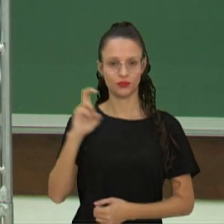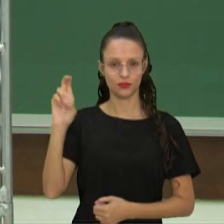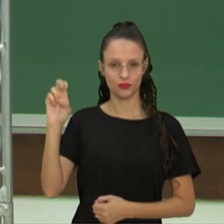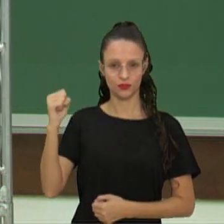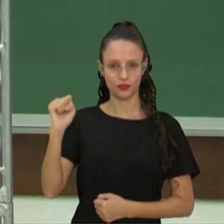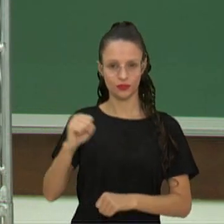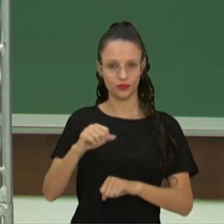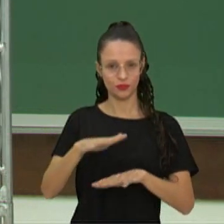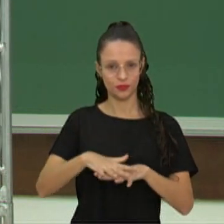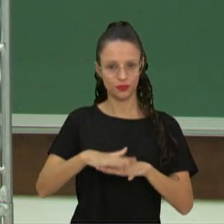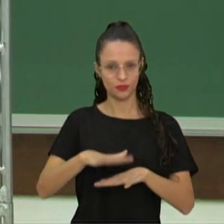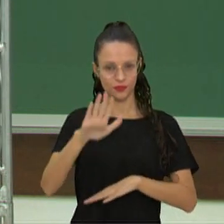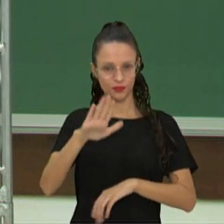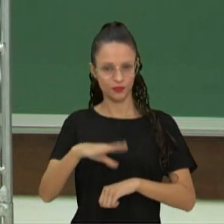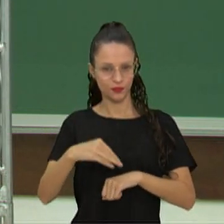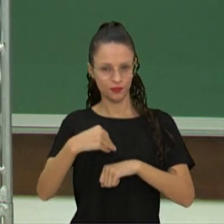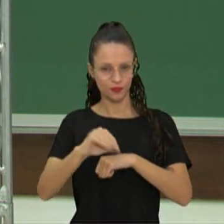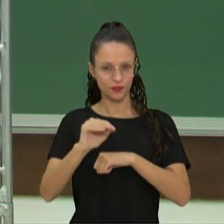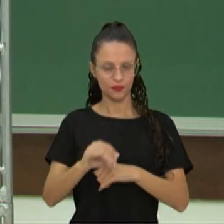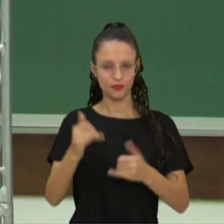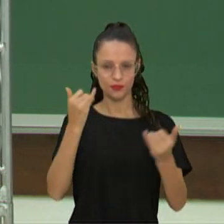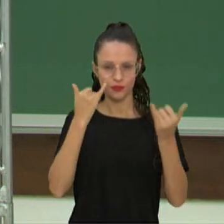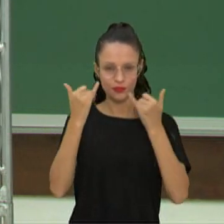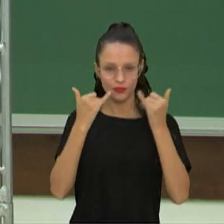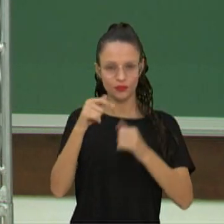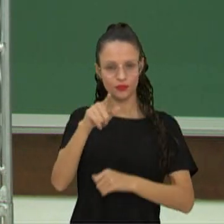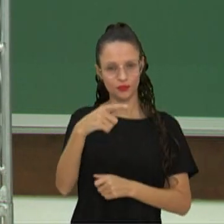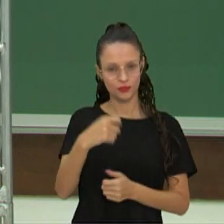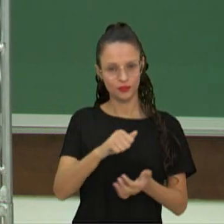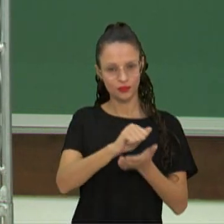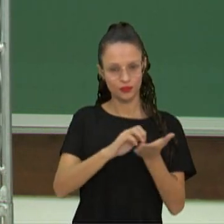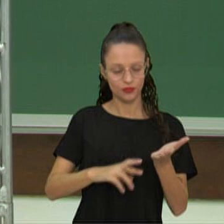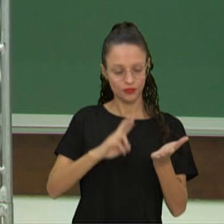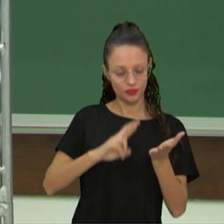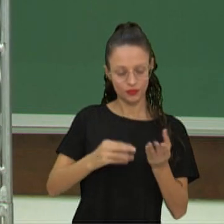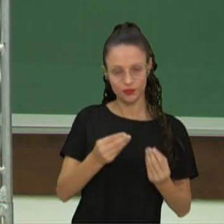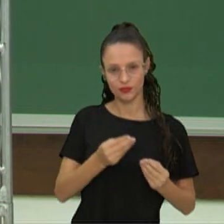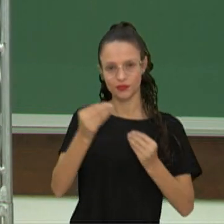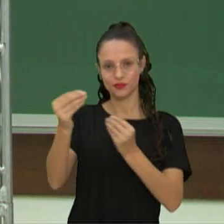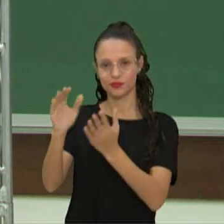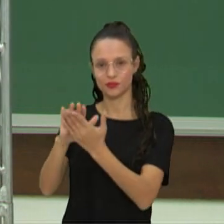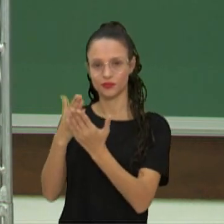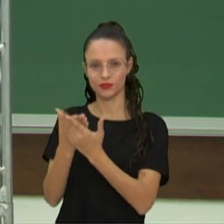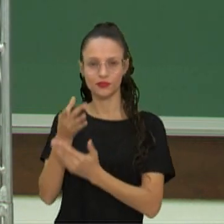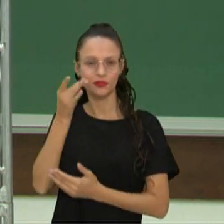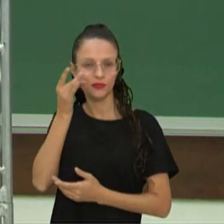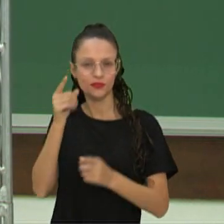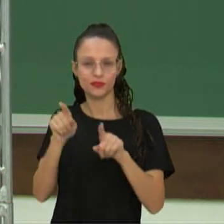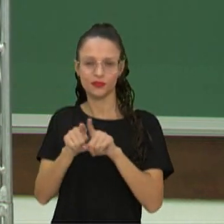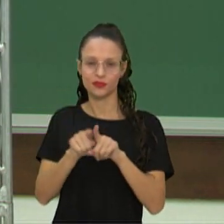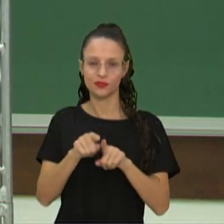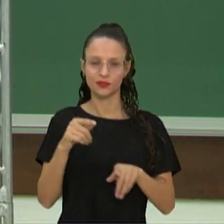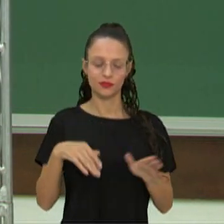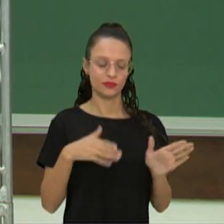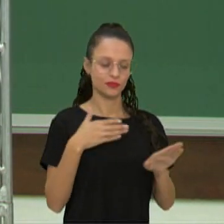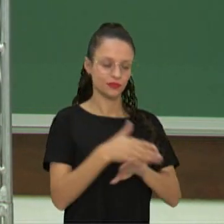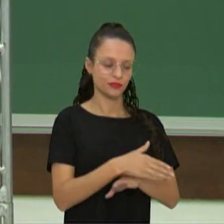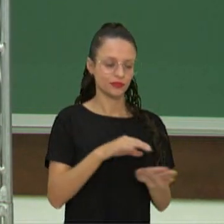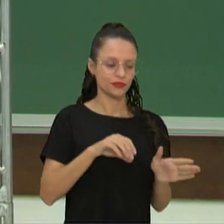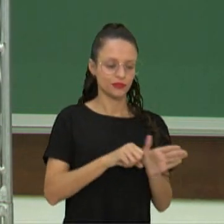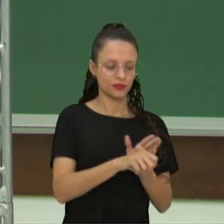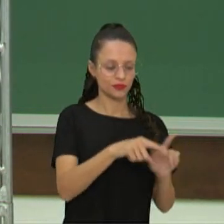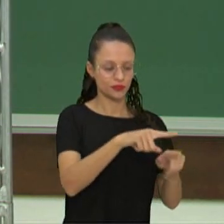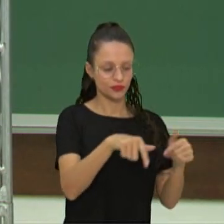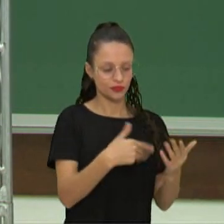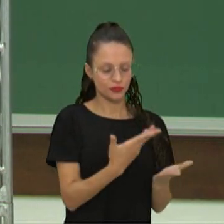recadinhos. Lembre-se de levar suas atividades na escola para a conferência dos professores. Não se esqueça também de resolver o exercício lá dos aplicativos para